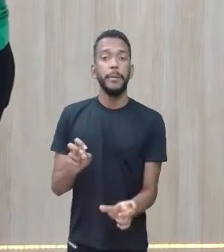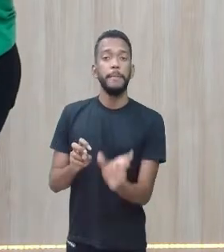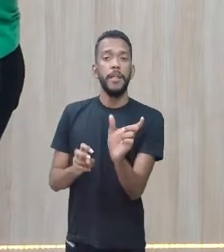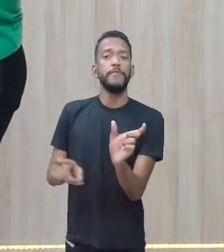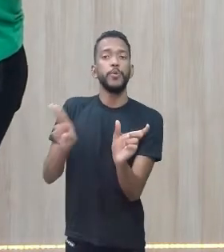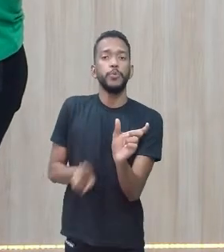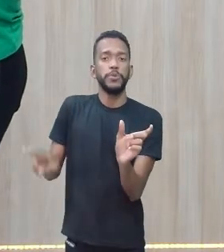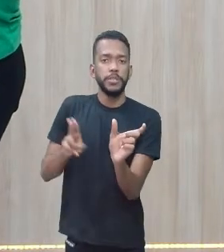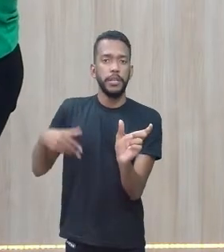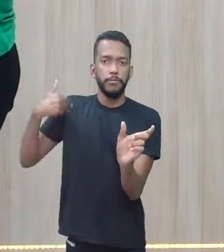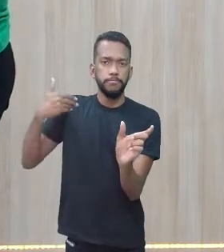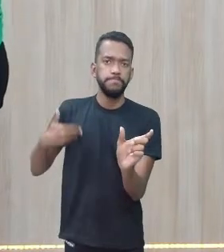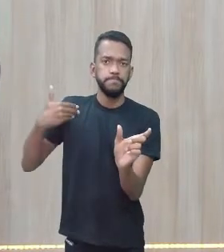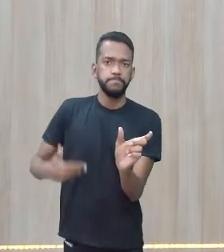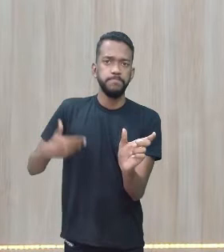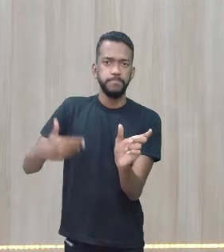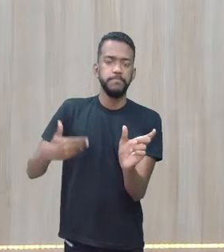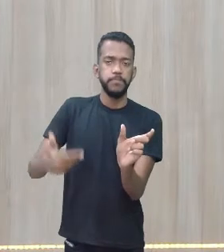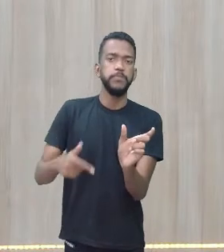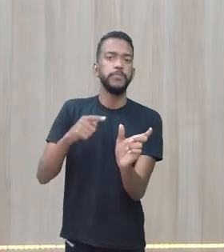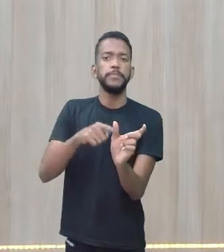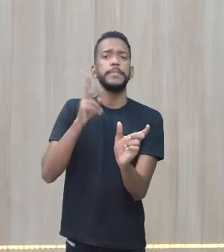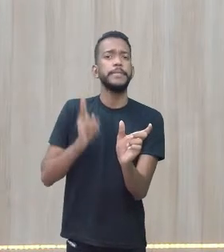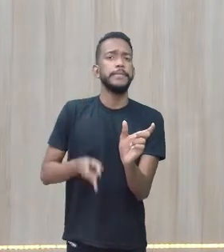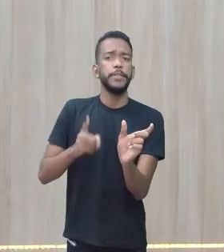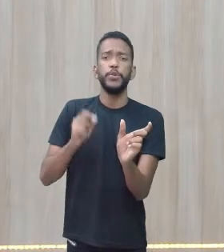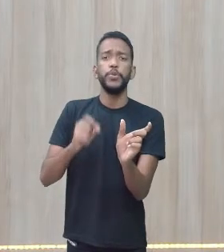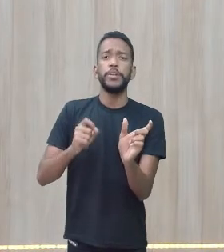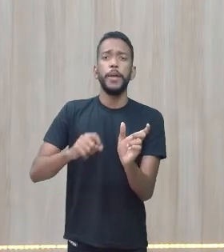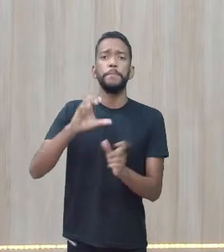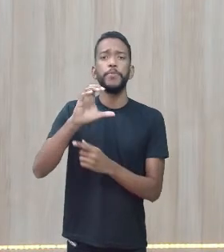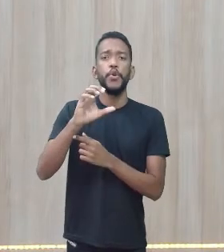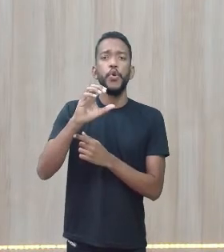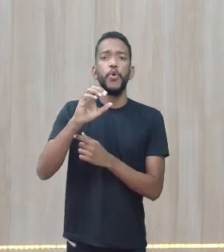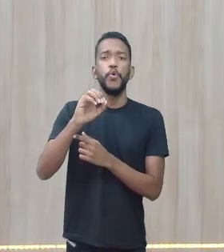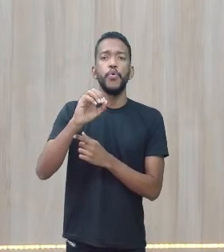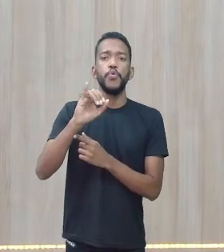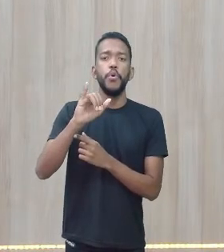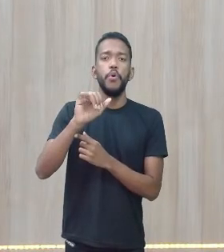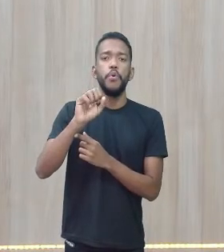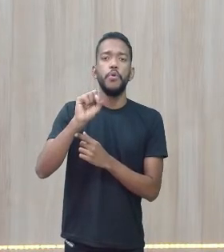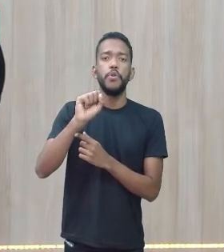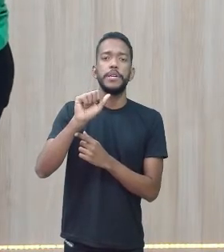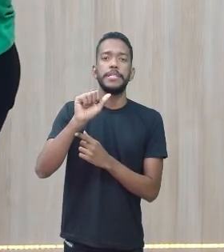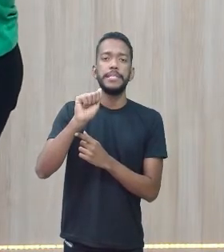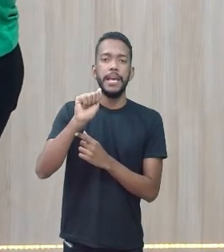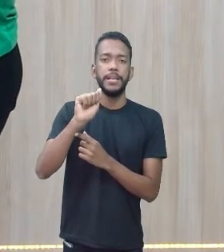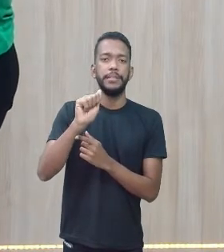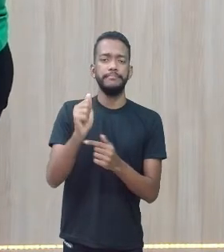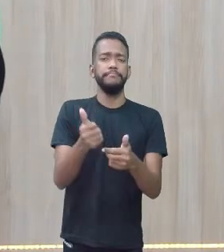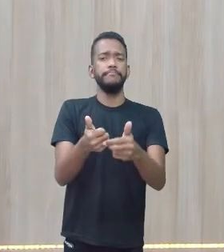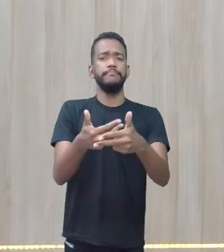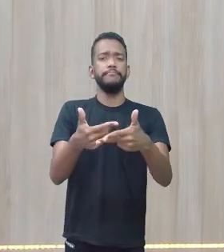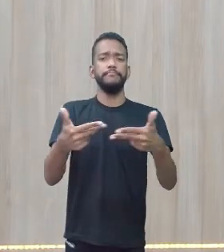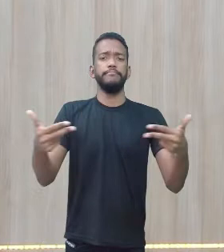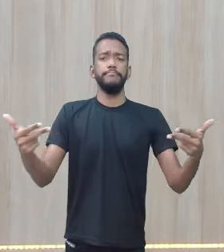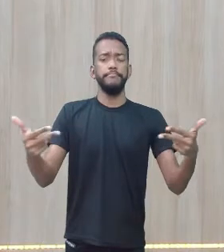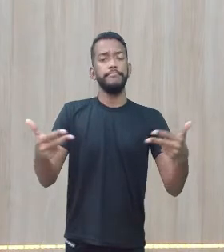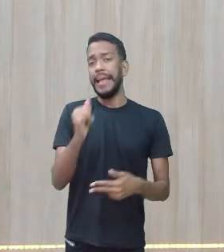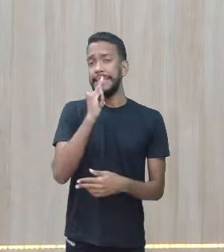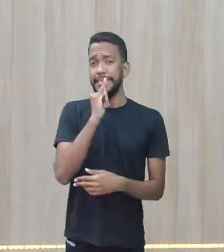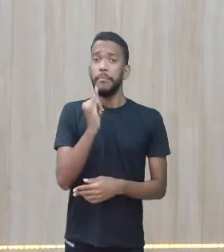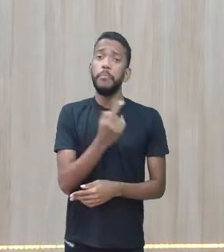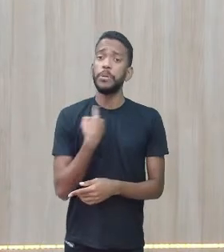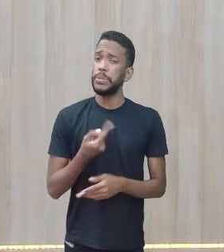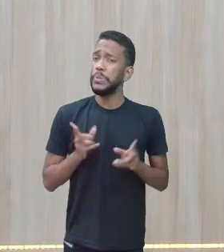por nós, que é uma palavra multiuso, que é coisa. Não é? Esta palavra, muitas vezes usamos assim no dia a dia,